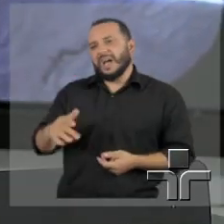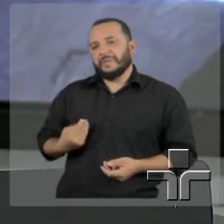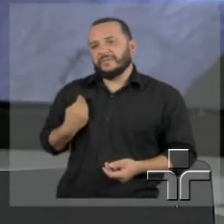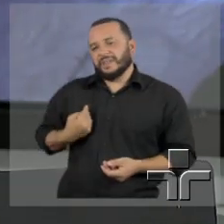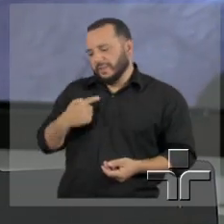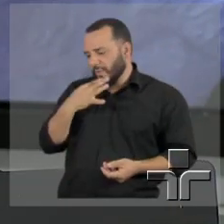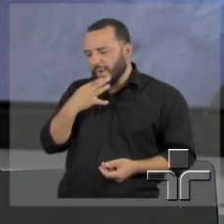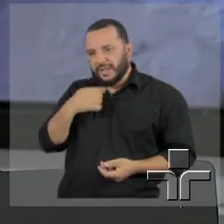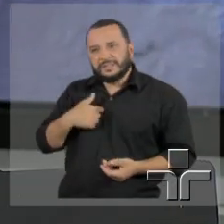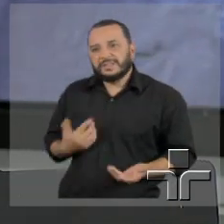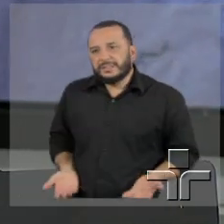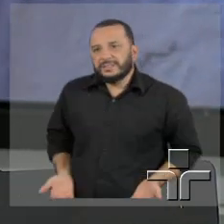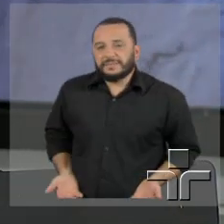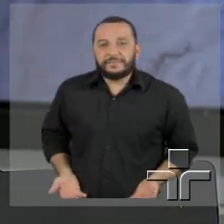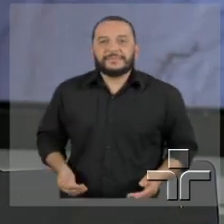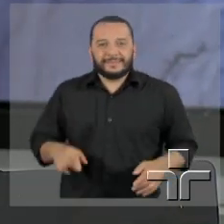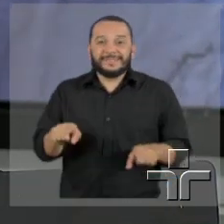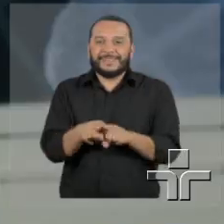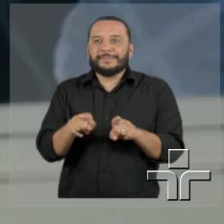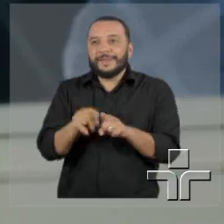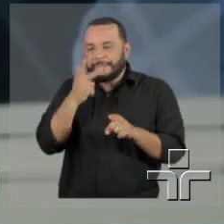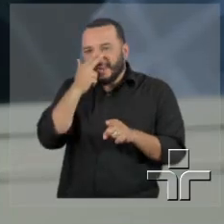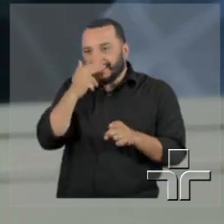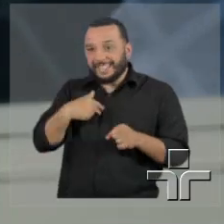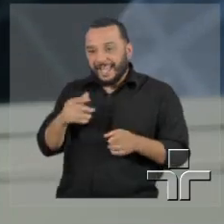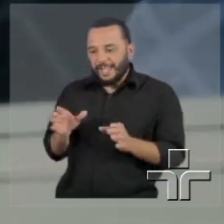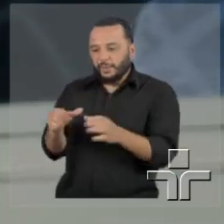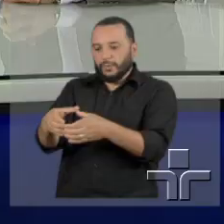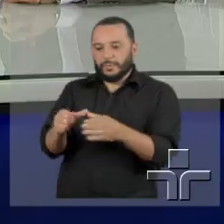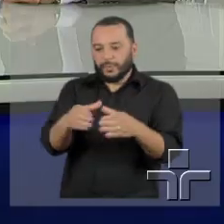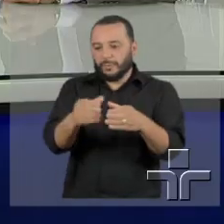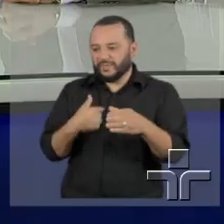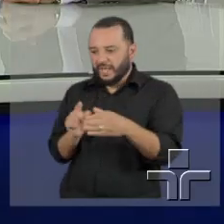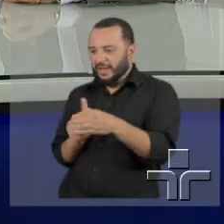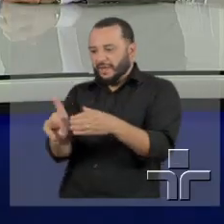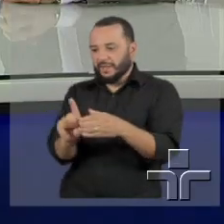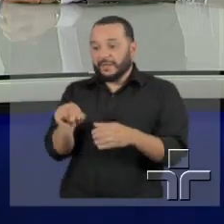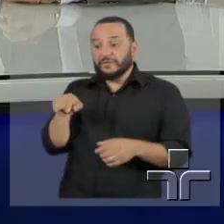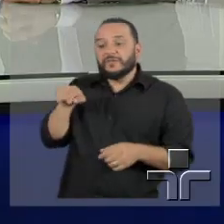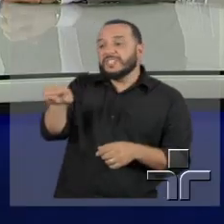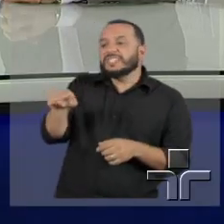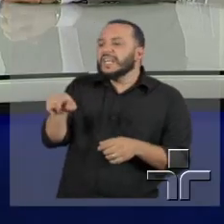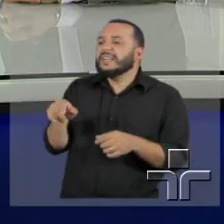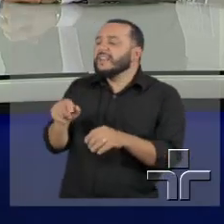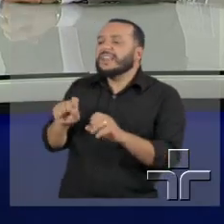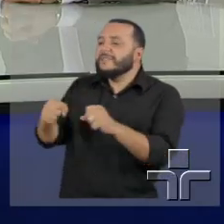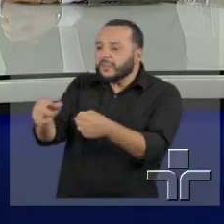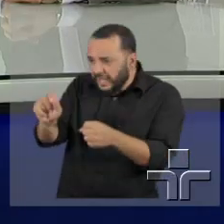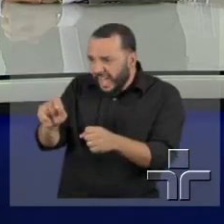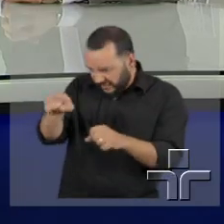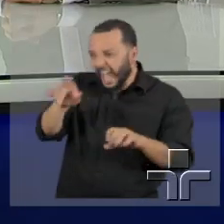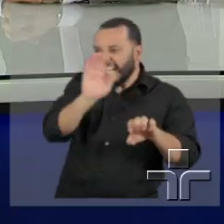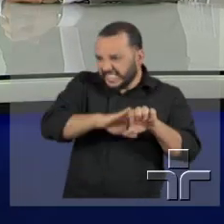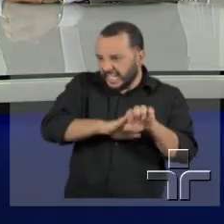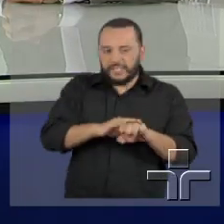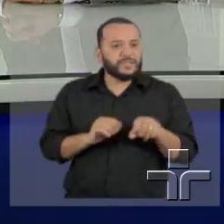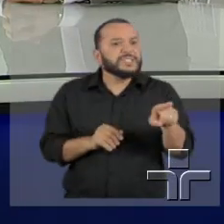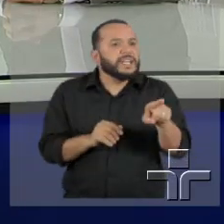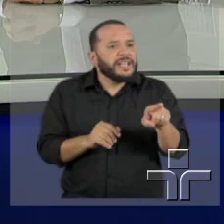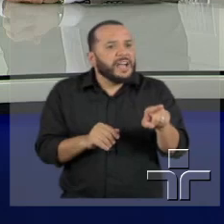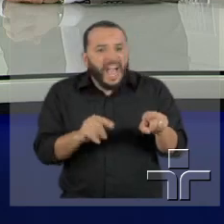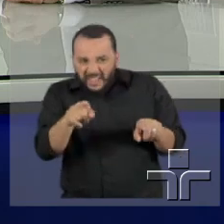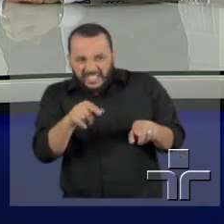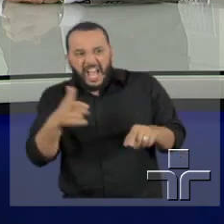têm necessidade de colocar todo mundo em blocos, né? Se você defende isso, você é de tal grupo. Se você defende aquilo, você é de outro grupo.